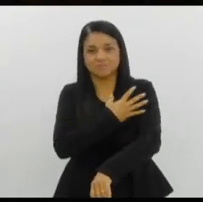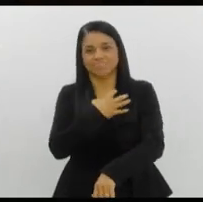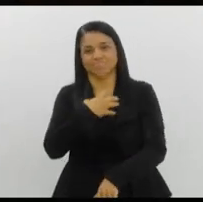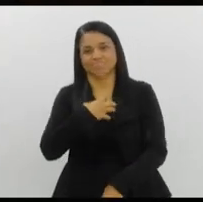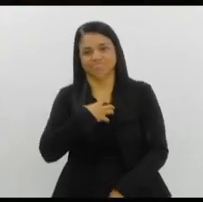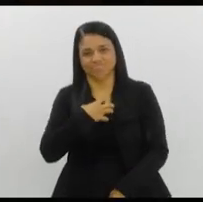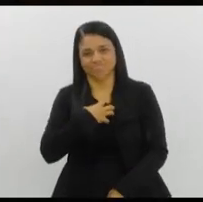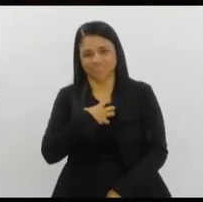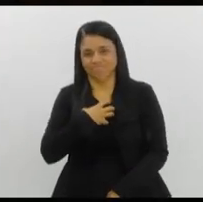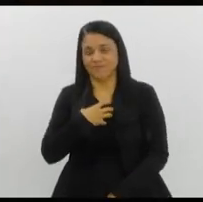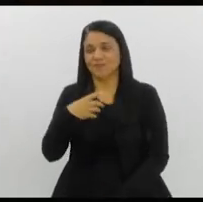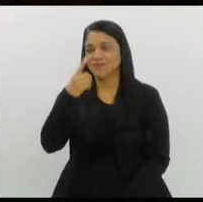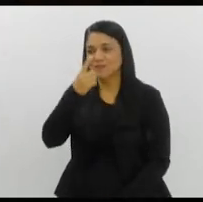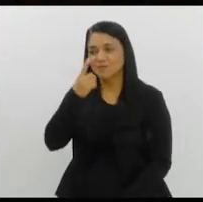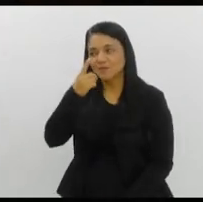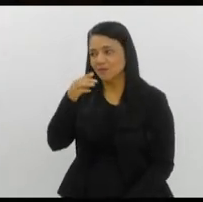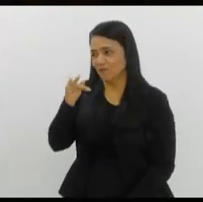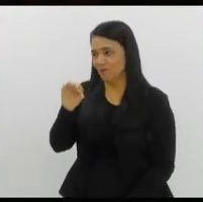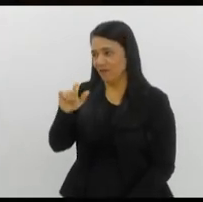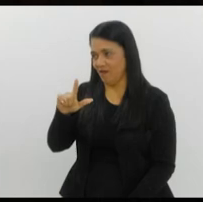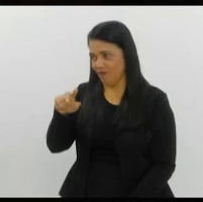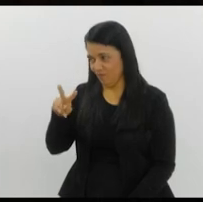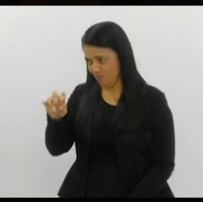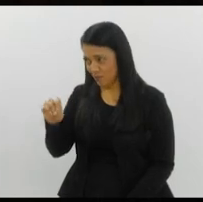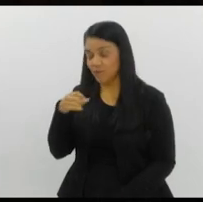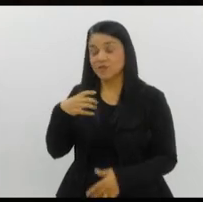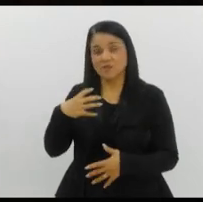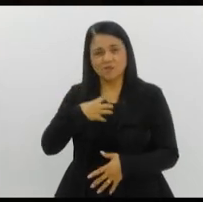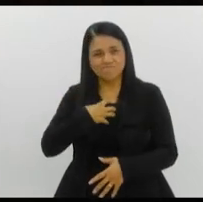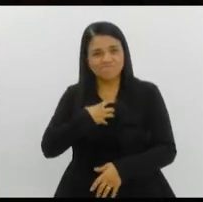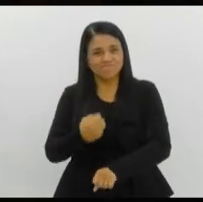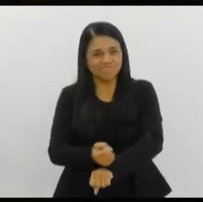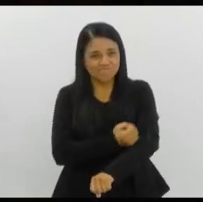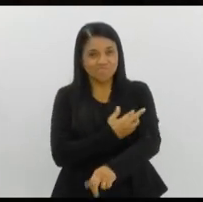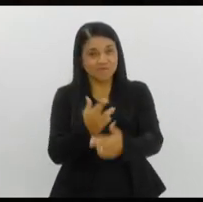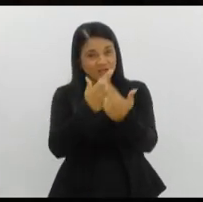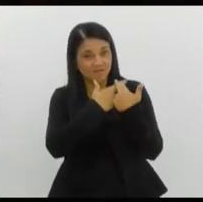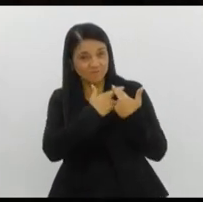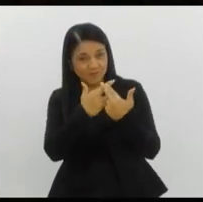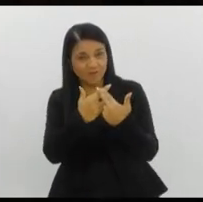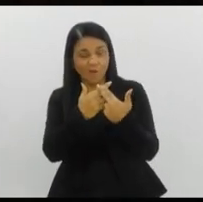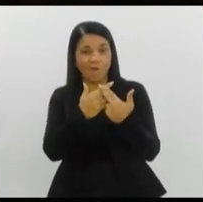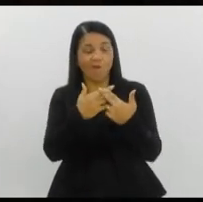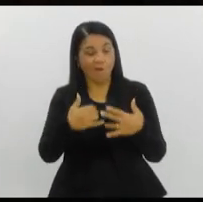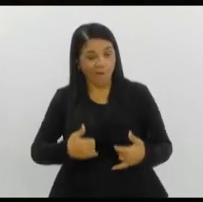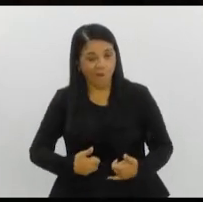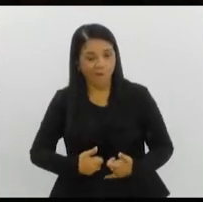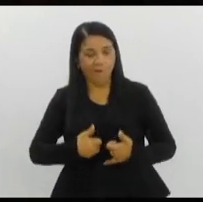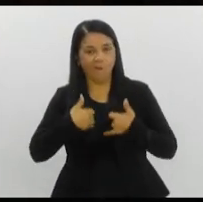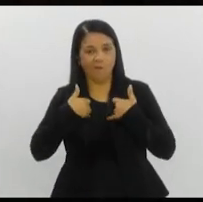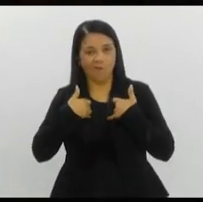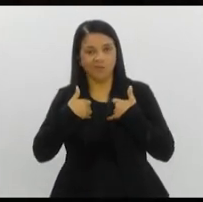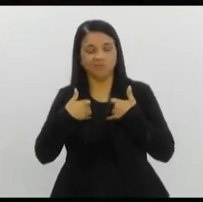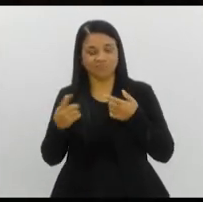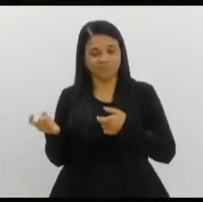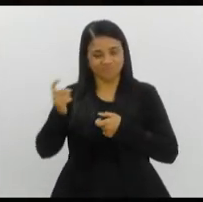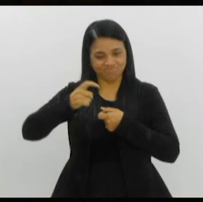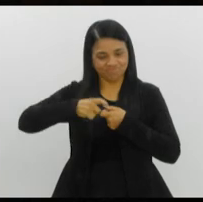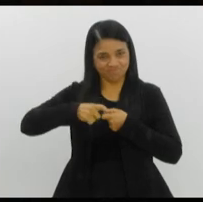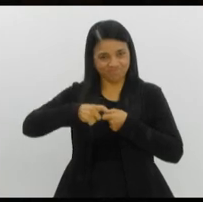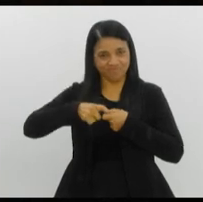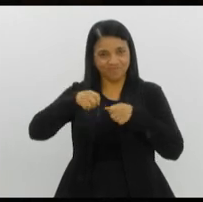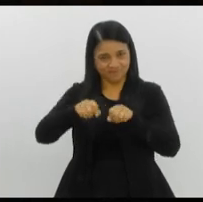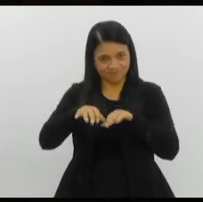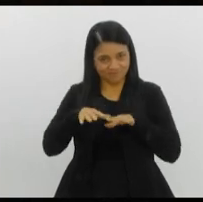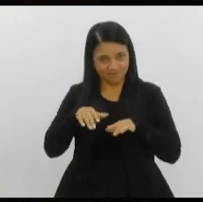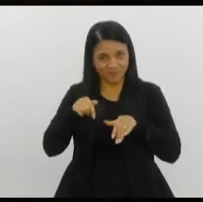deputado Flávio. É um somatório de emoções pela responsabilidade, pela honra que é poder retornar, mas, como